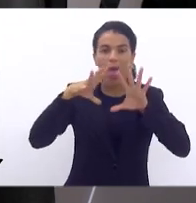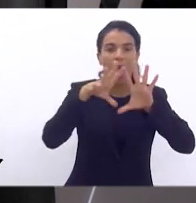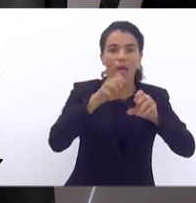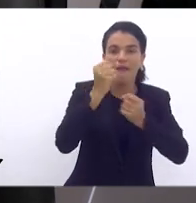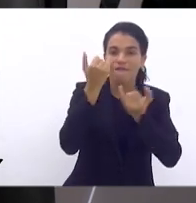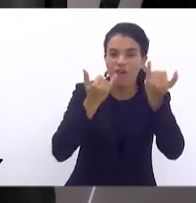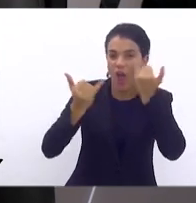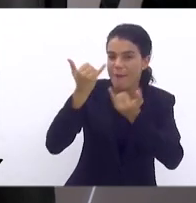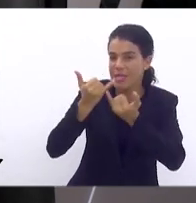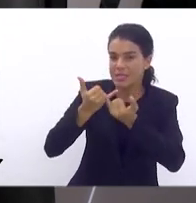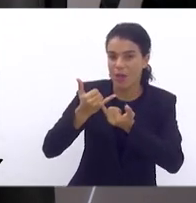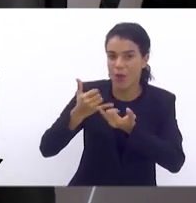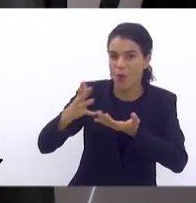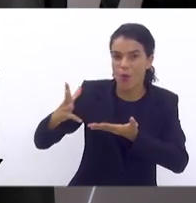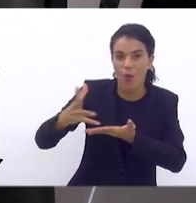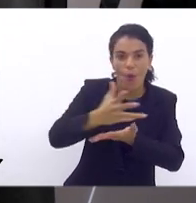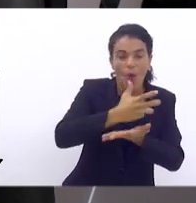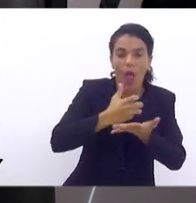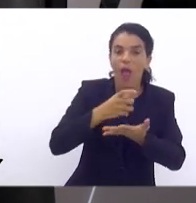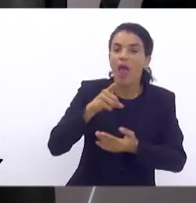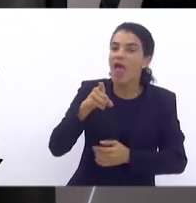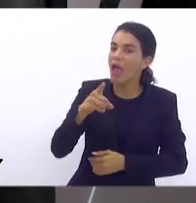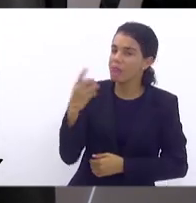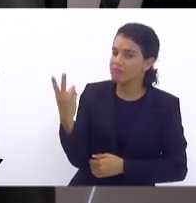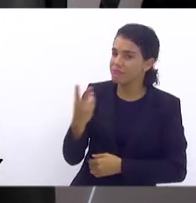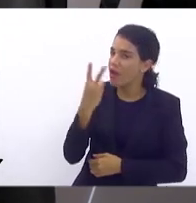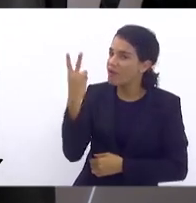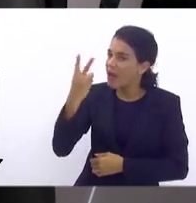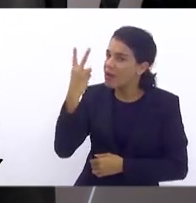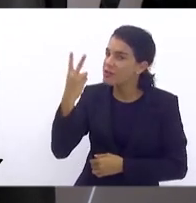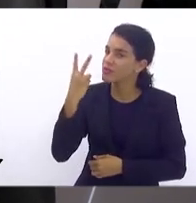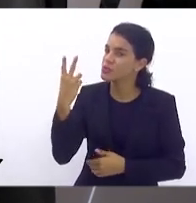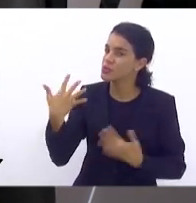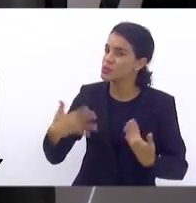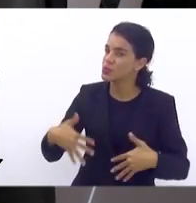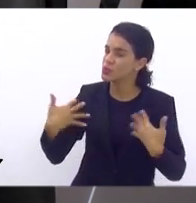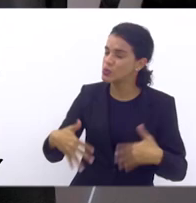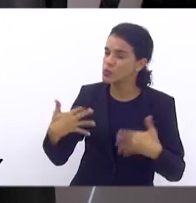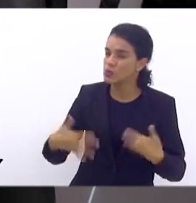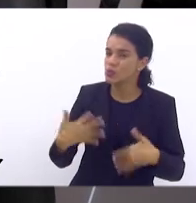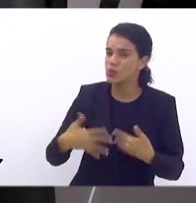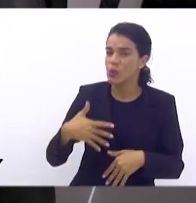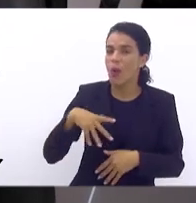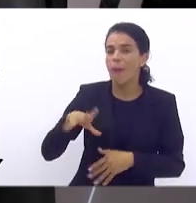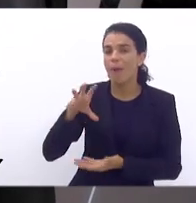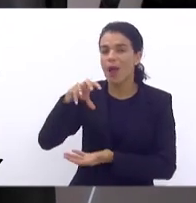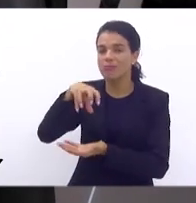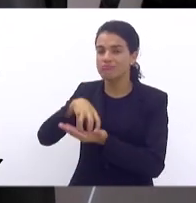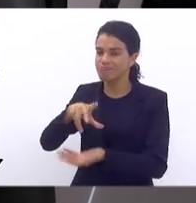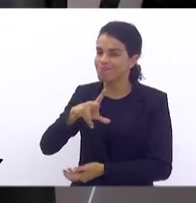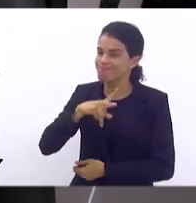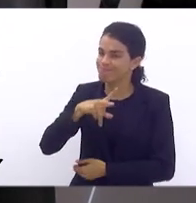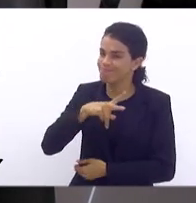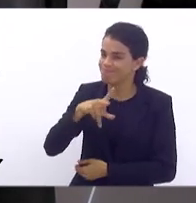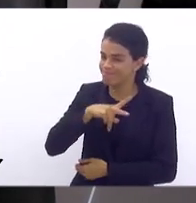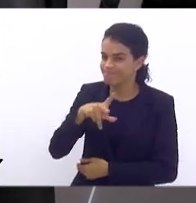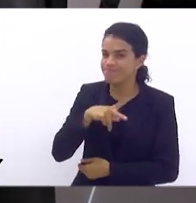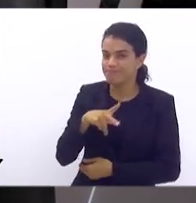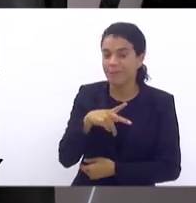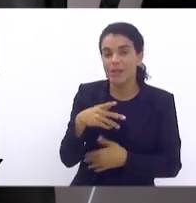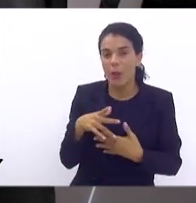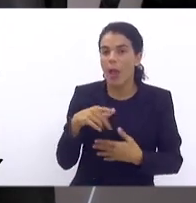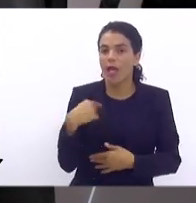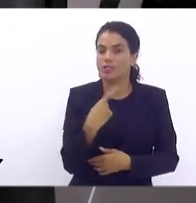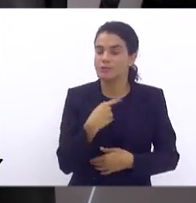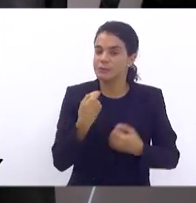né esses dados são valiosíssimos para o setor privado e então a gente a gente tem que